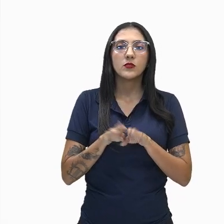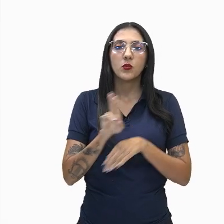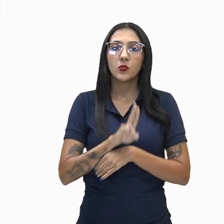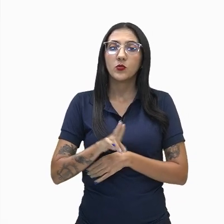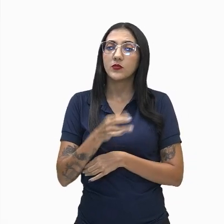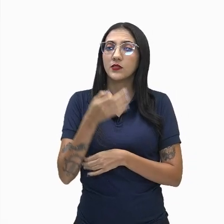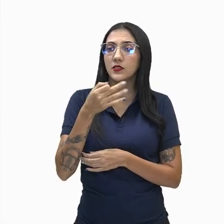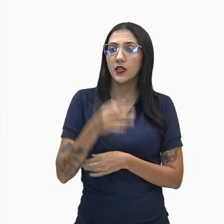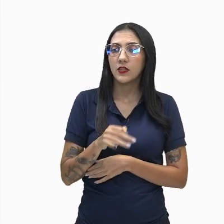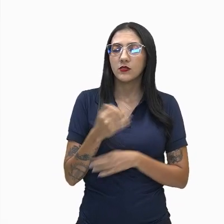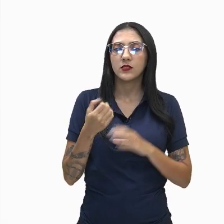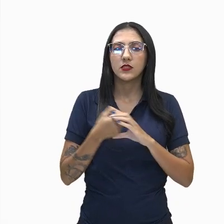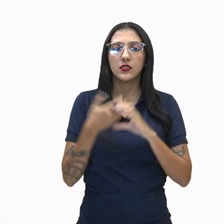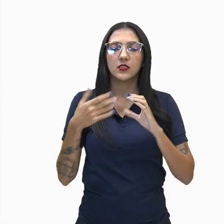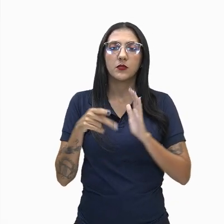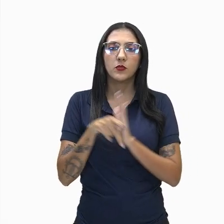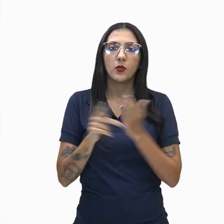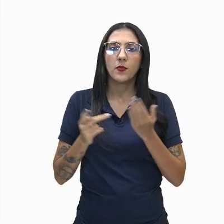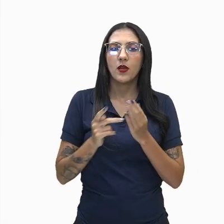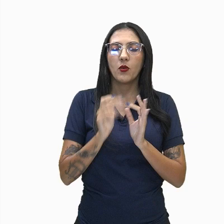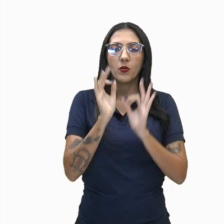de ferramentas de edição,